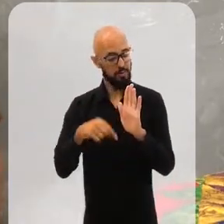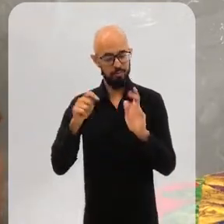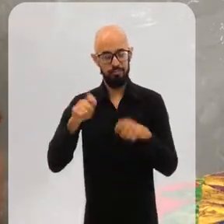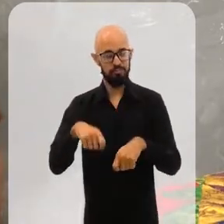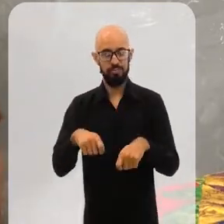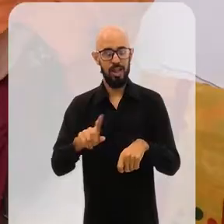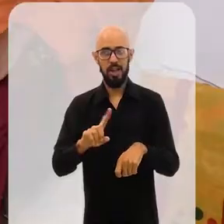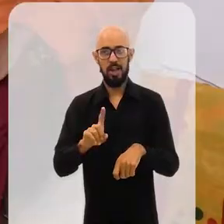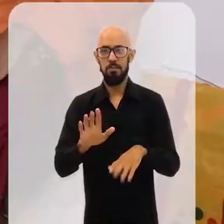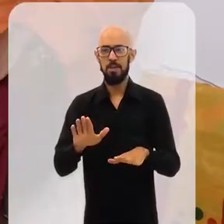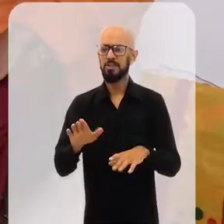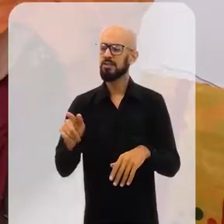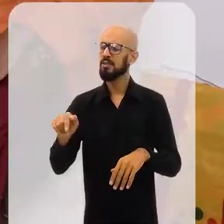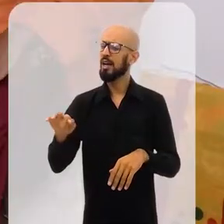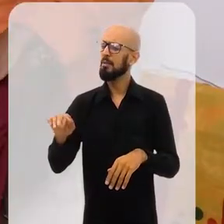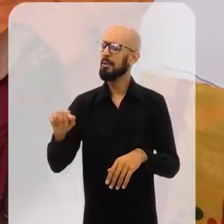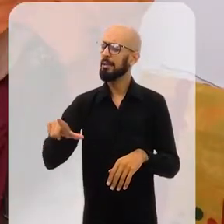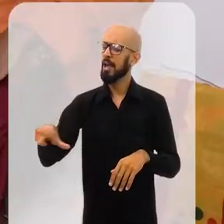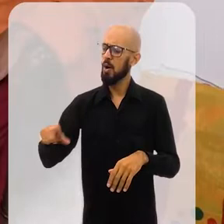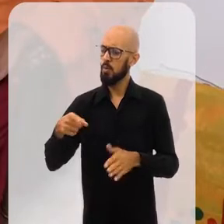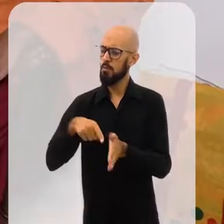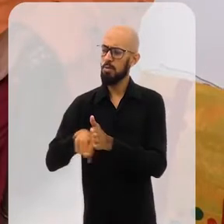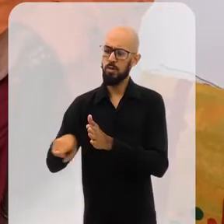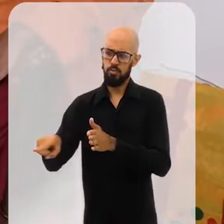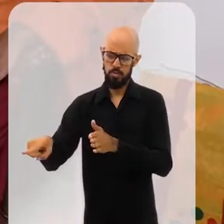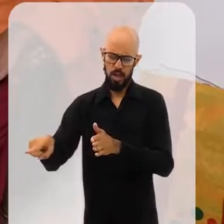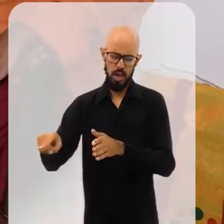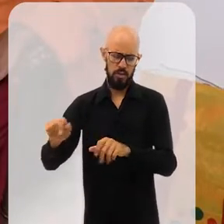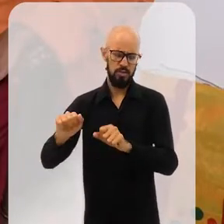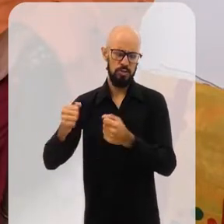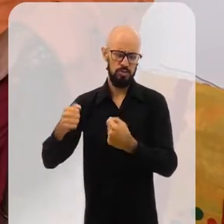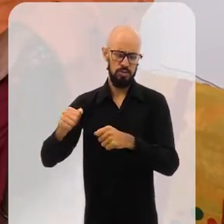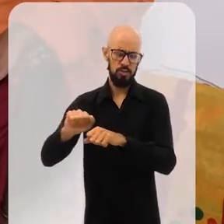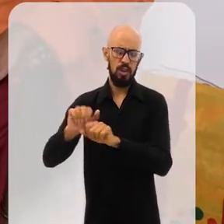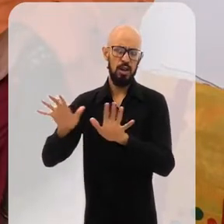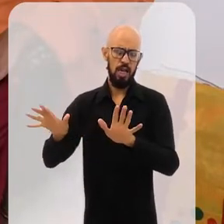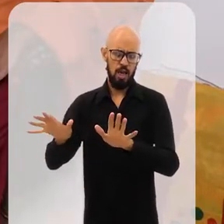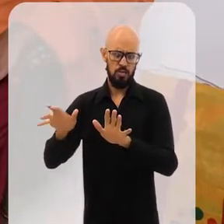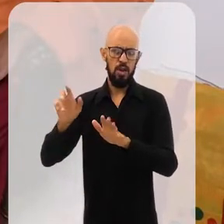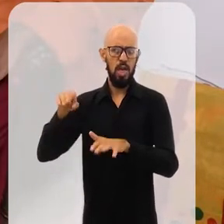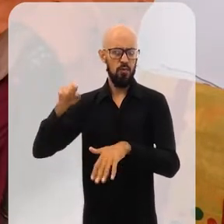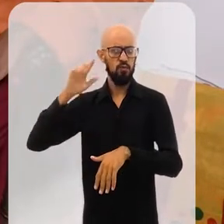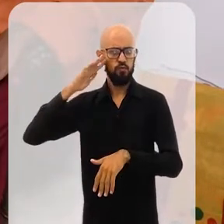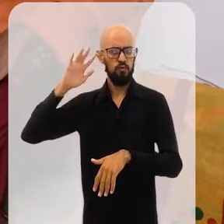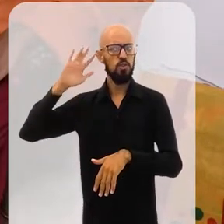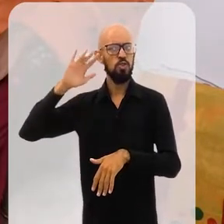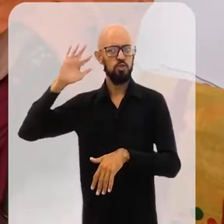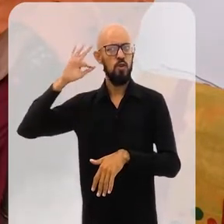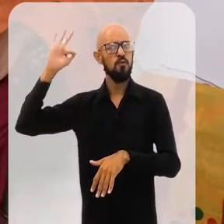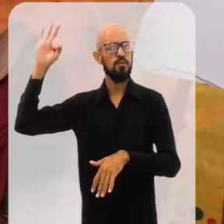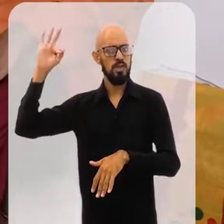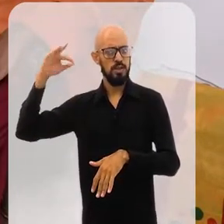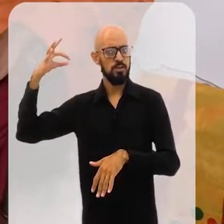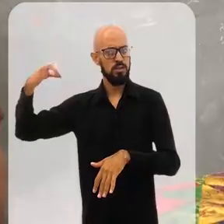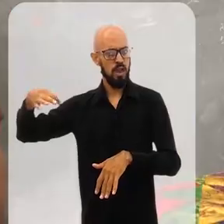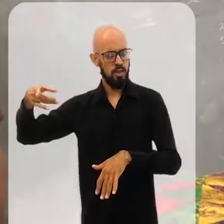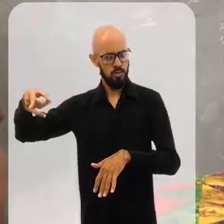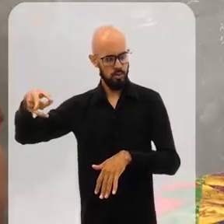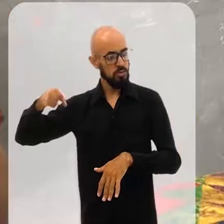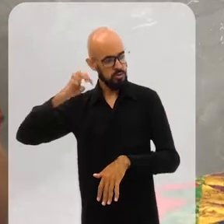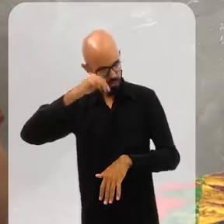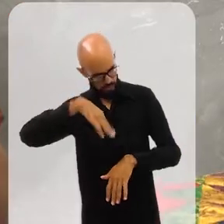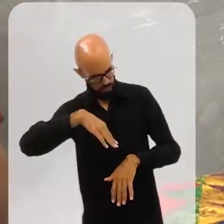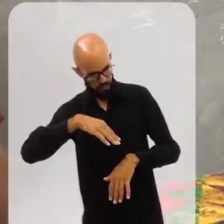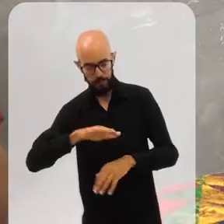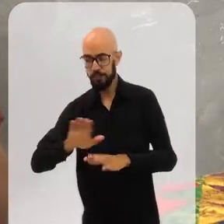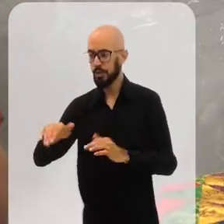conseguir. Mas, Gabriel, uma coisa então nós deixamos claro: é uma filosofia, Sim. certo?